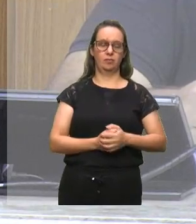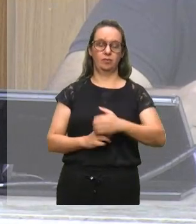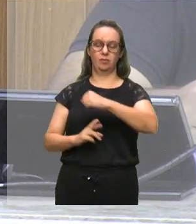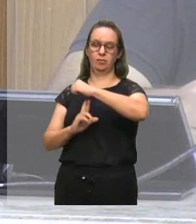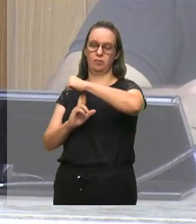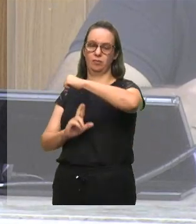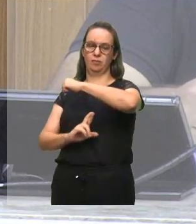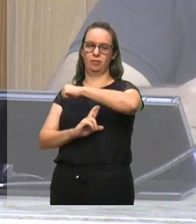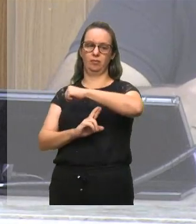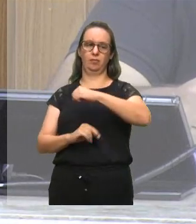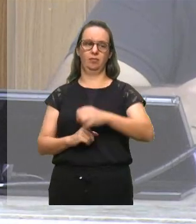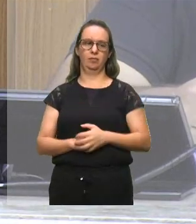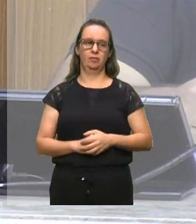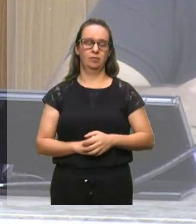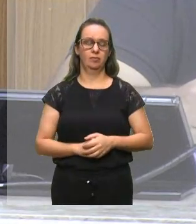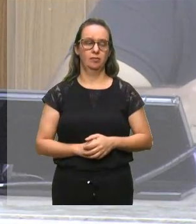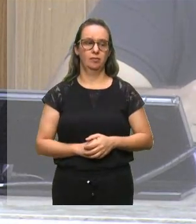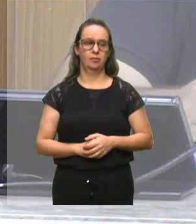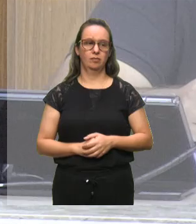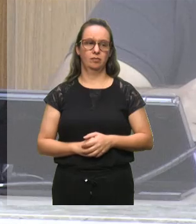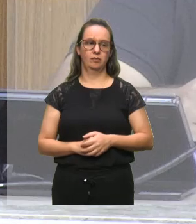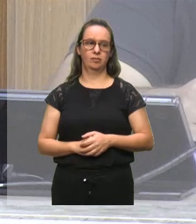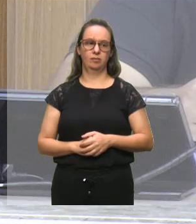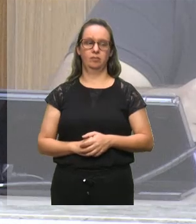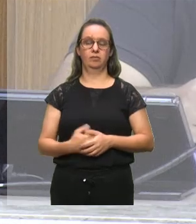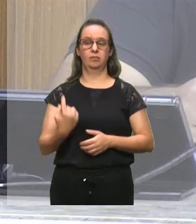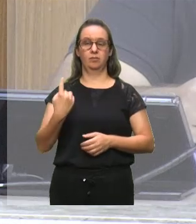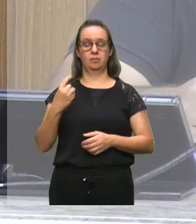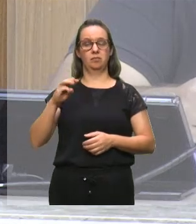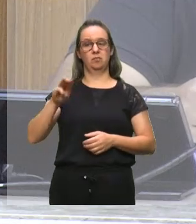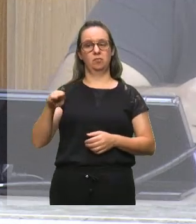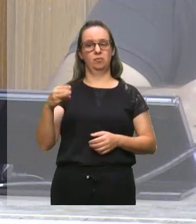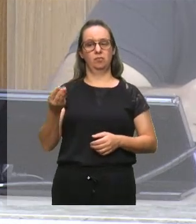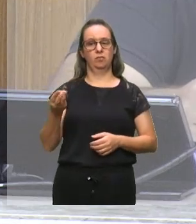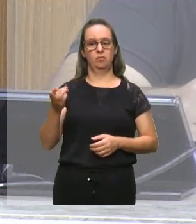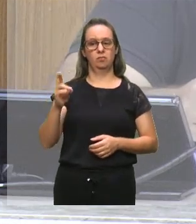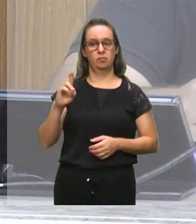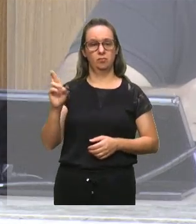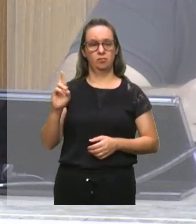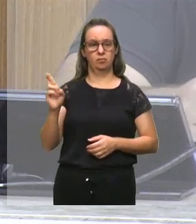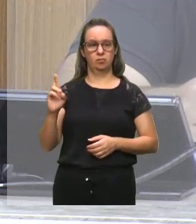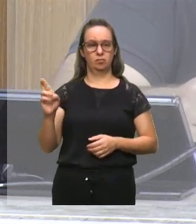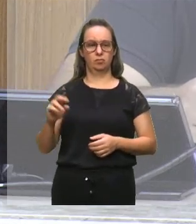rodoviário, que em termos de receita gera em torno de R$1 milhão e uma despesa de